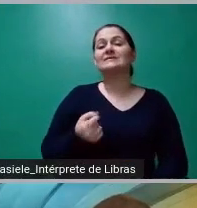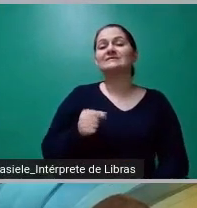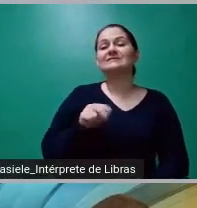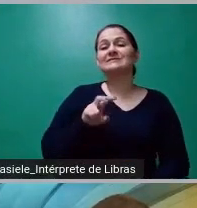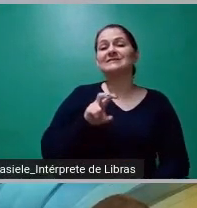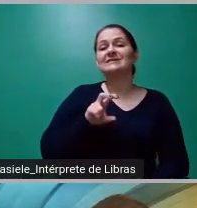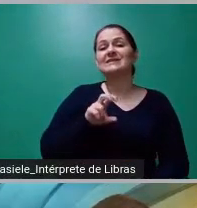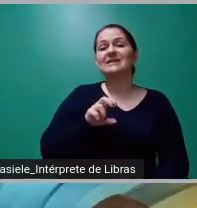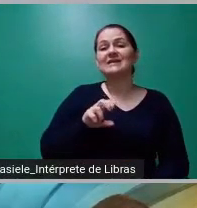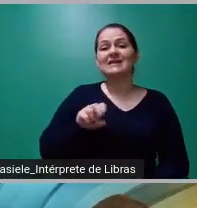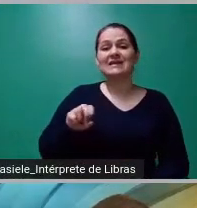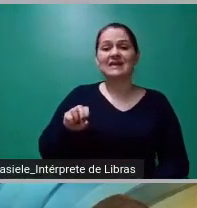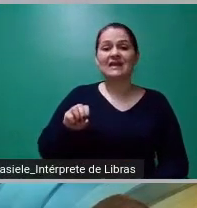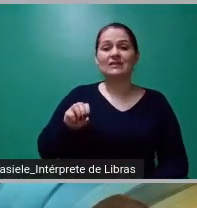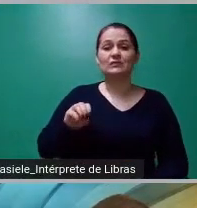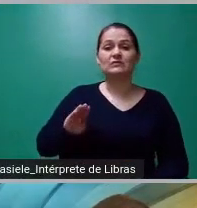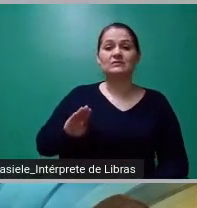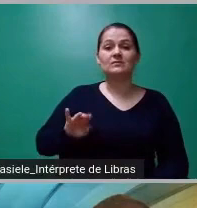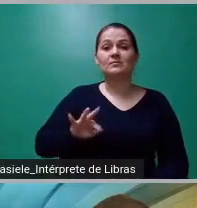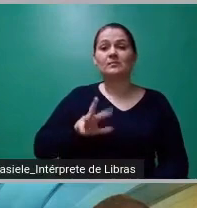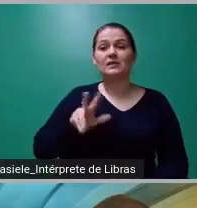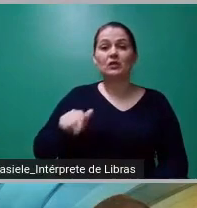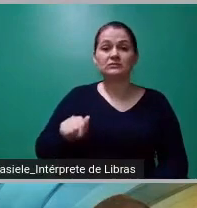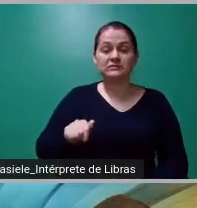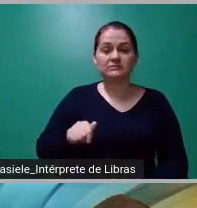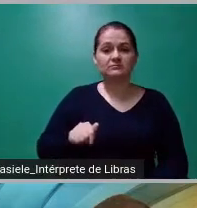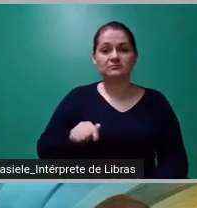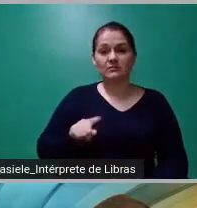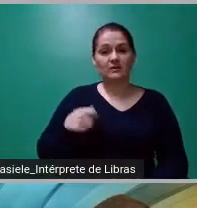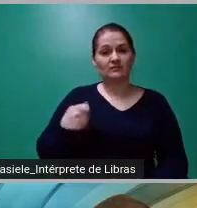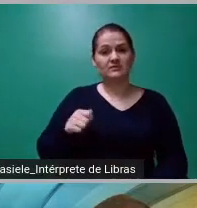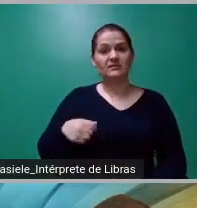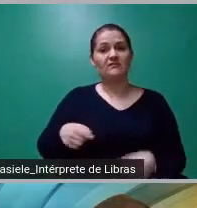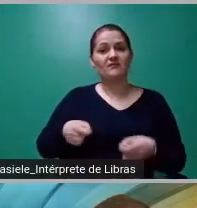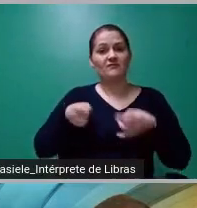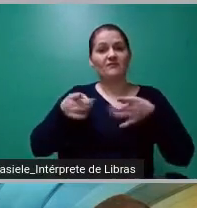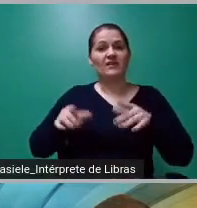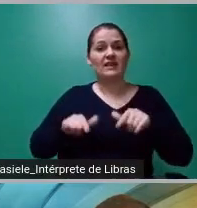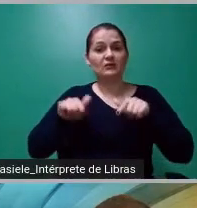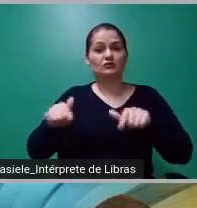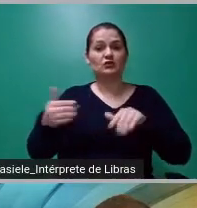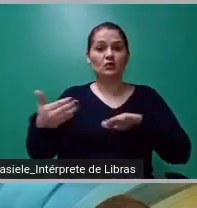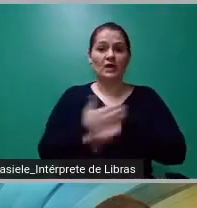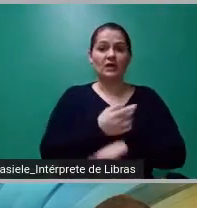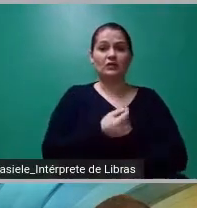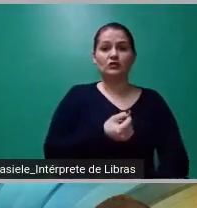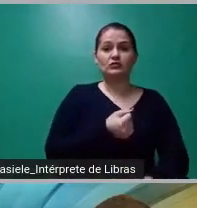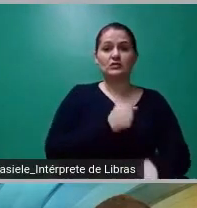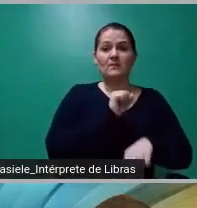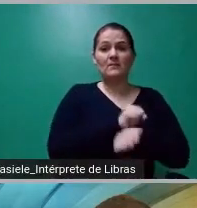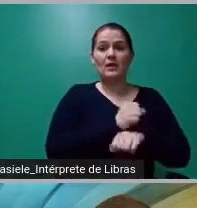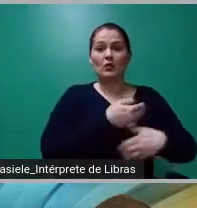acima do necessário. Vendeu os títulos, ficou com dinheiro em caixa, parado.